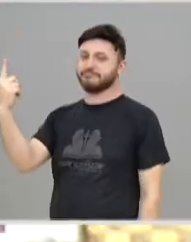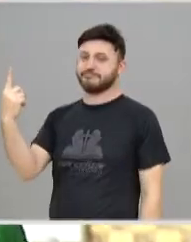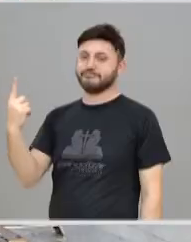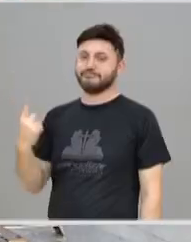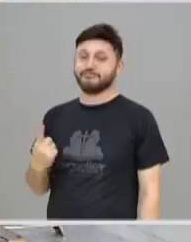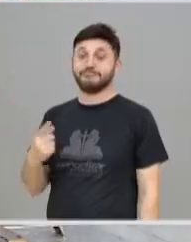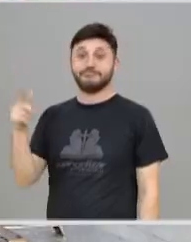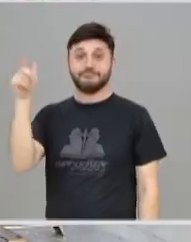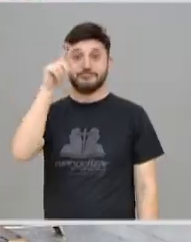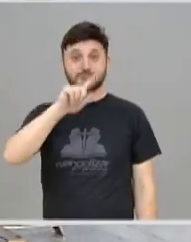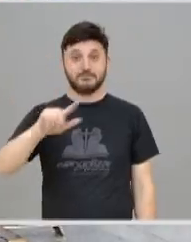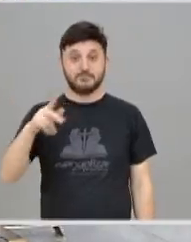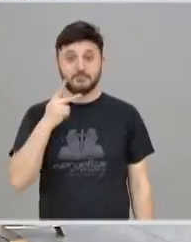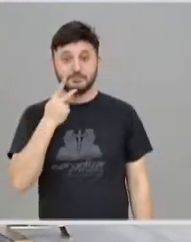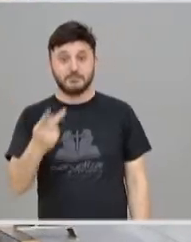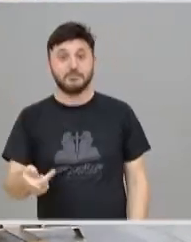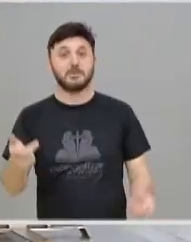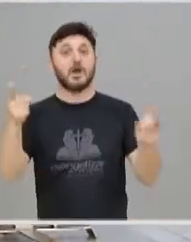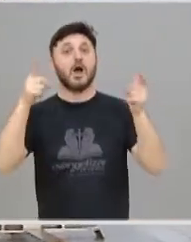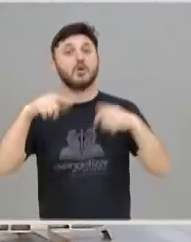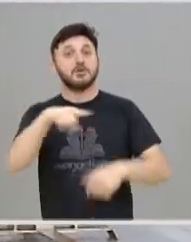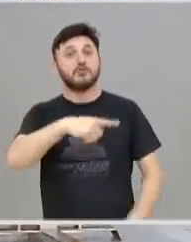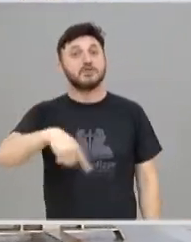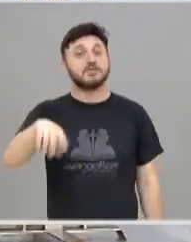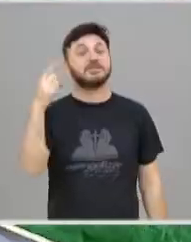Repito, meus irmãos, onde o Senhor quer chegar?